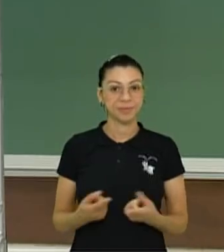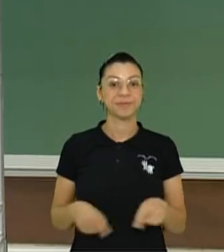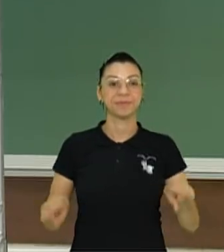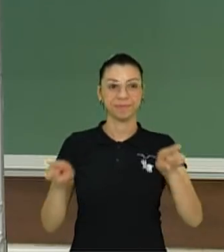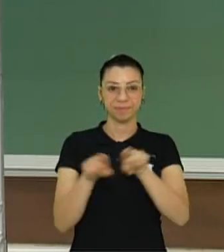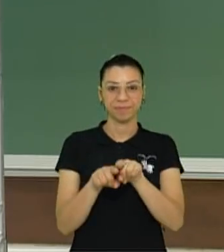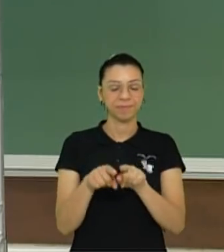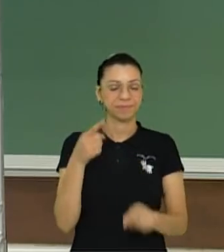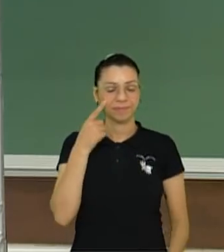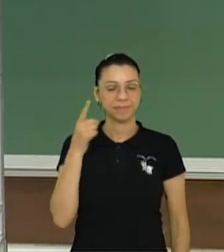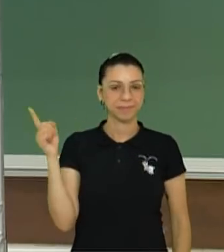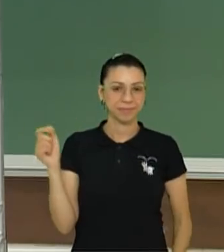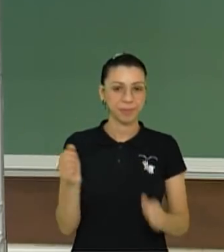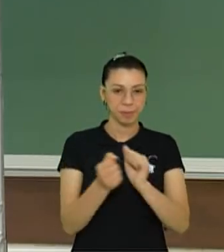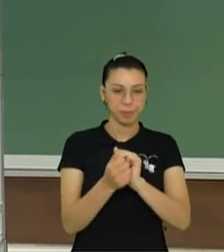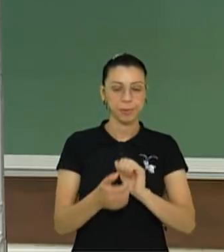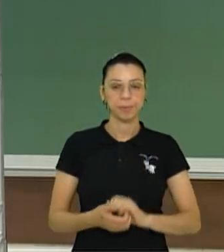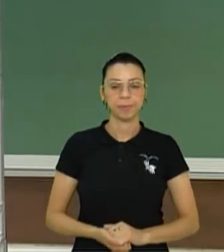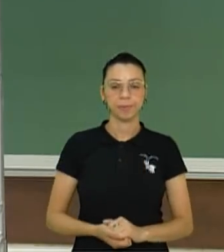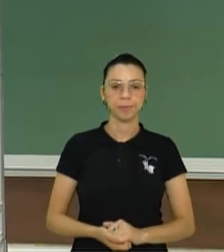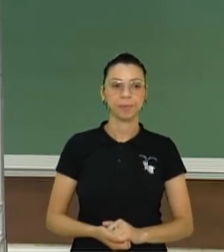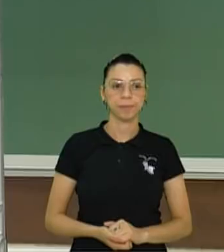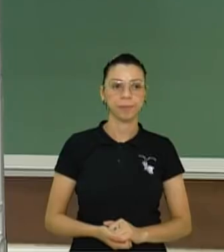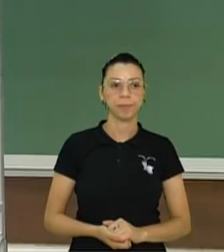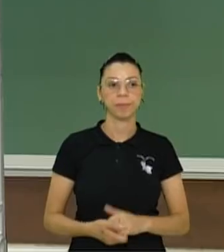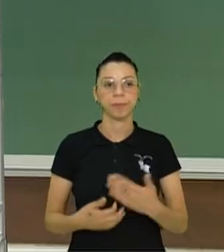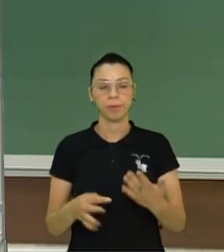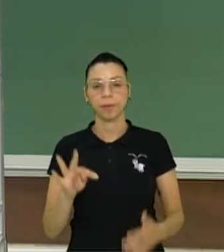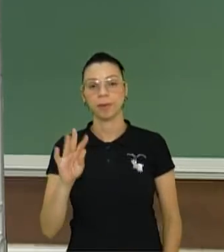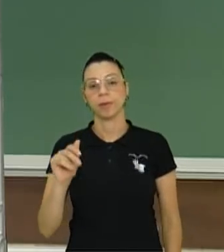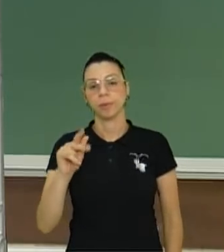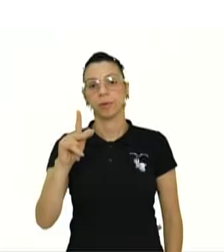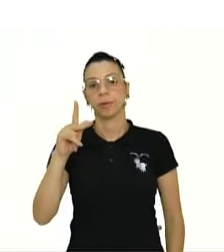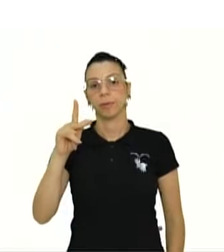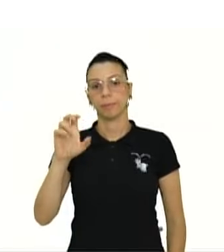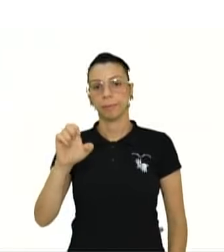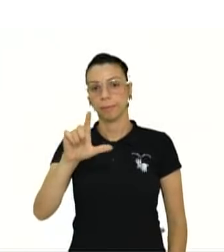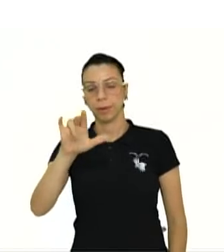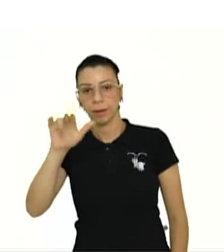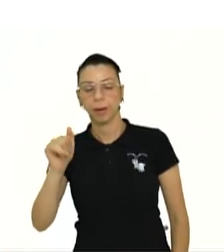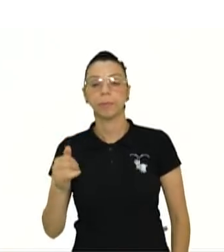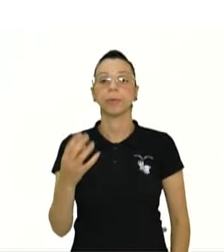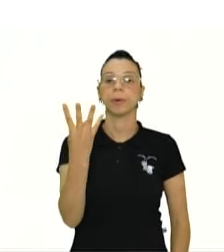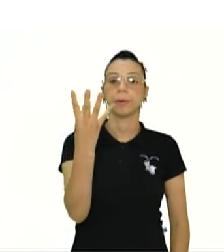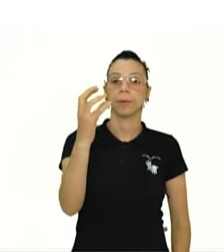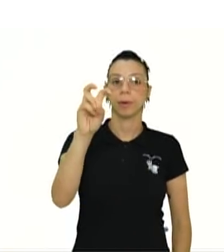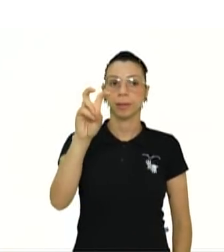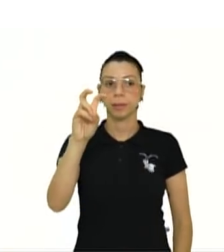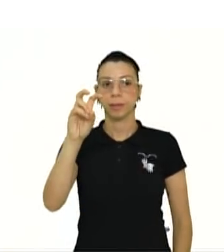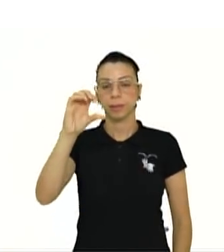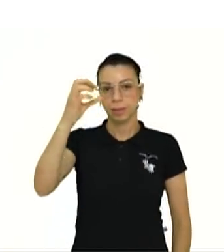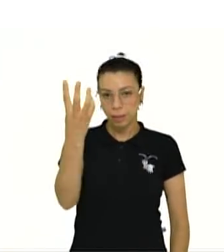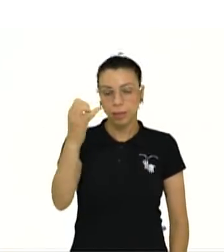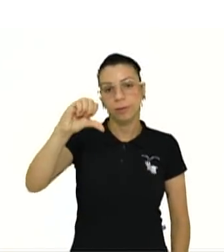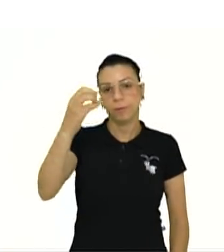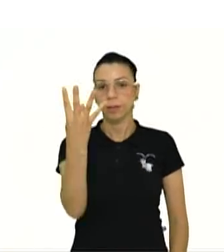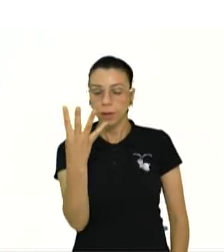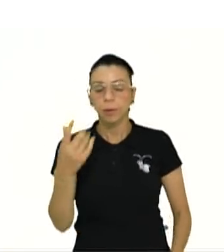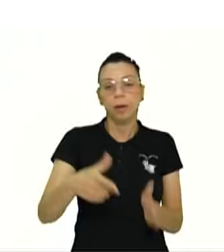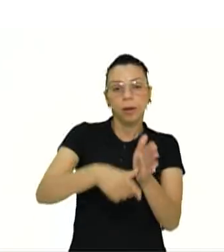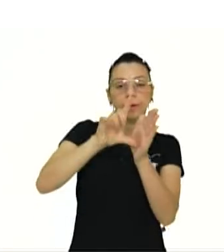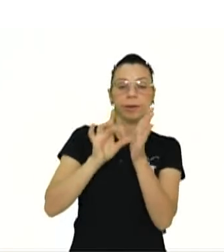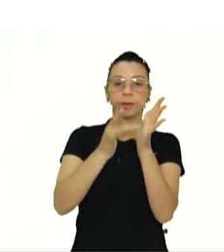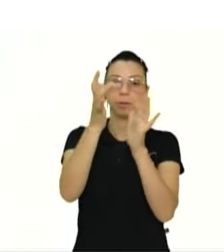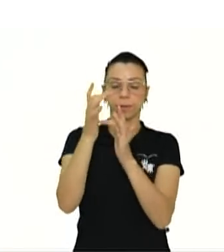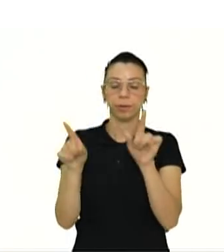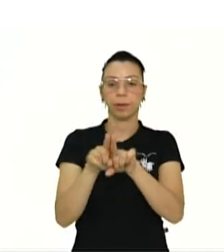Voltei? Embarque nessa, vamos juntos. Tribuno da Plebe, 499 a.C., Lei das 12 Tábuas, 450